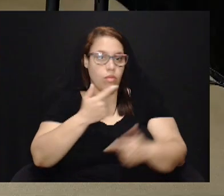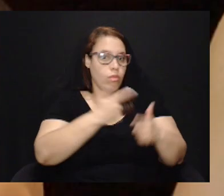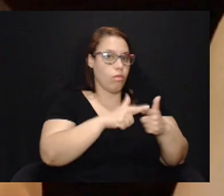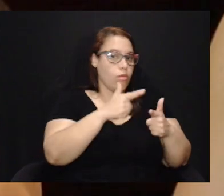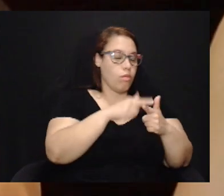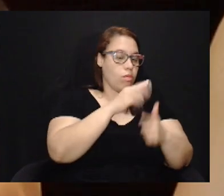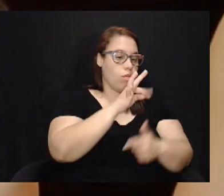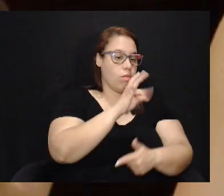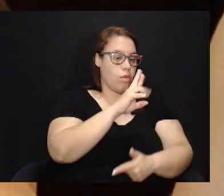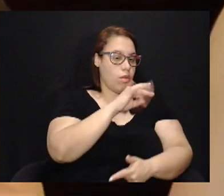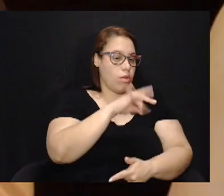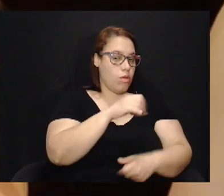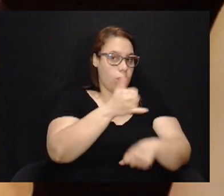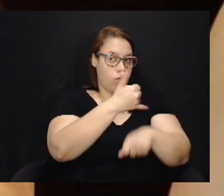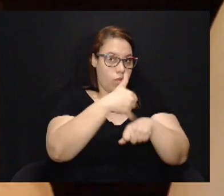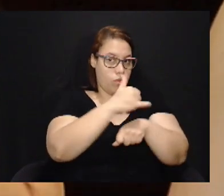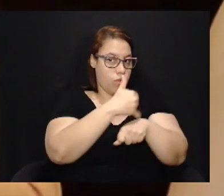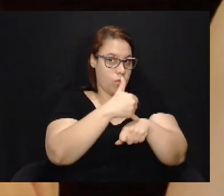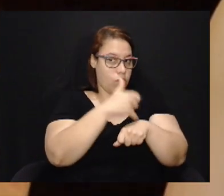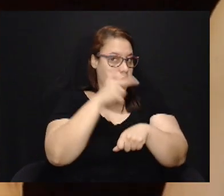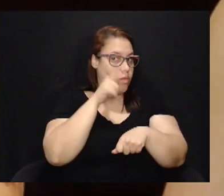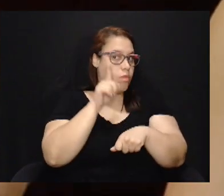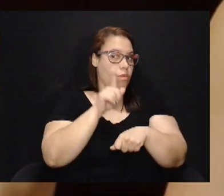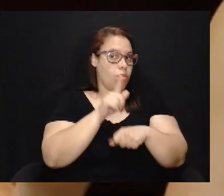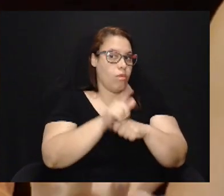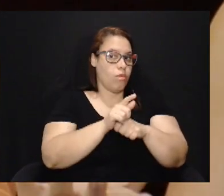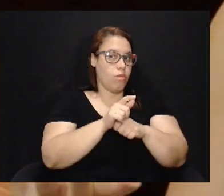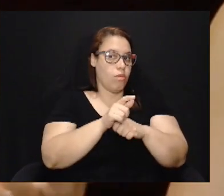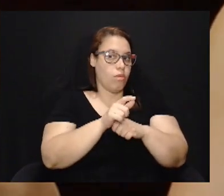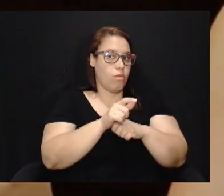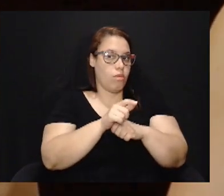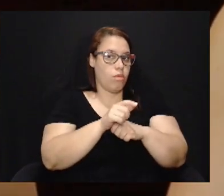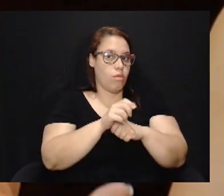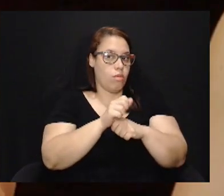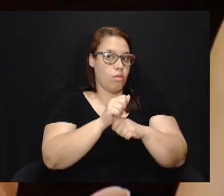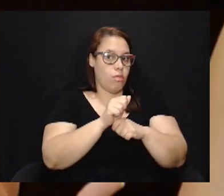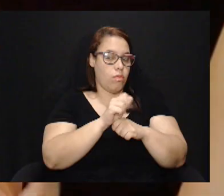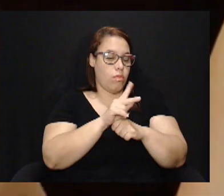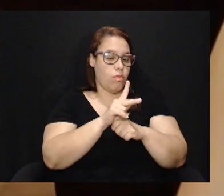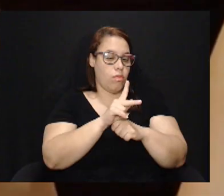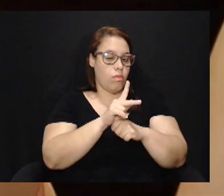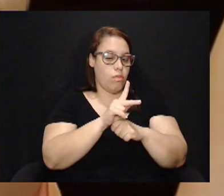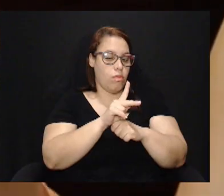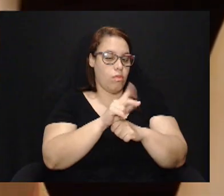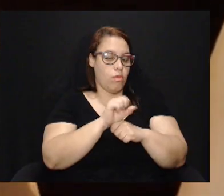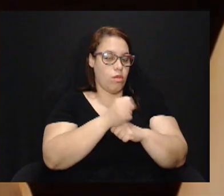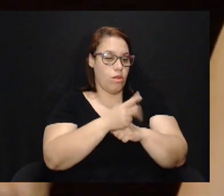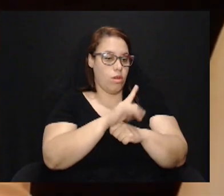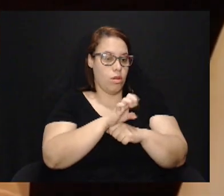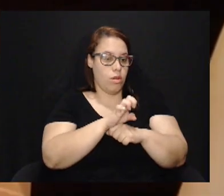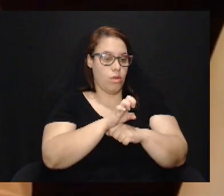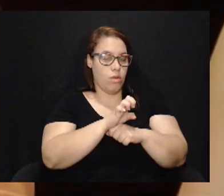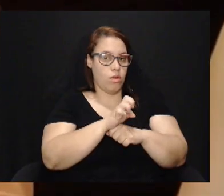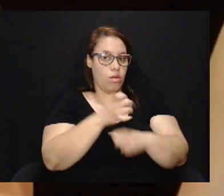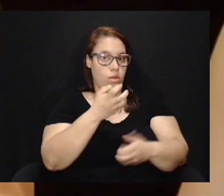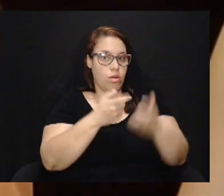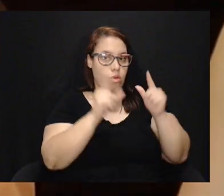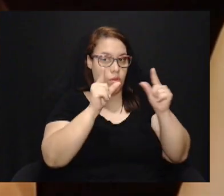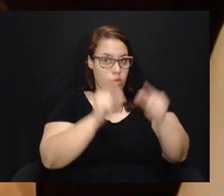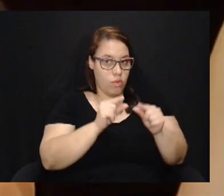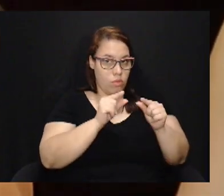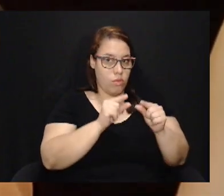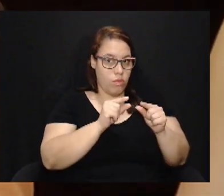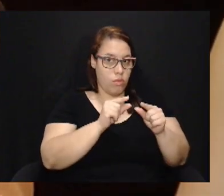óleo, né? Então, se a gente conseguir fazer esse ovo a pochê, por exemplo, então na água, a gente diminui a questão do óleo.